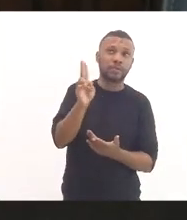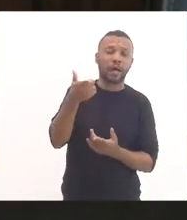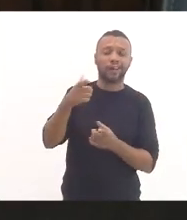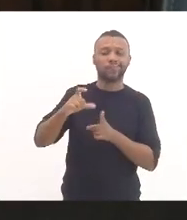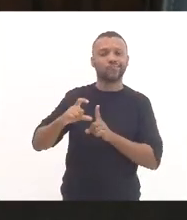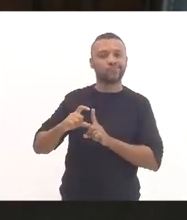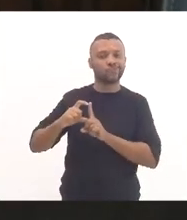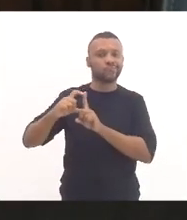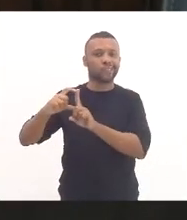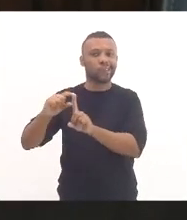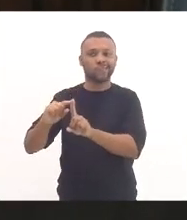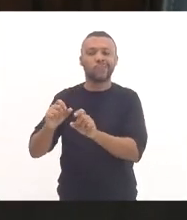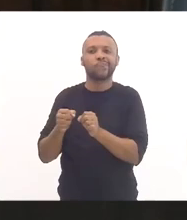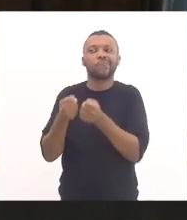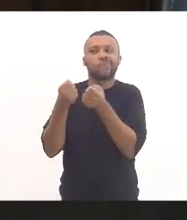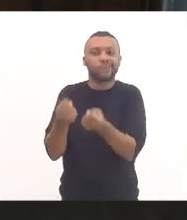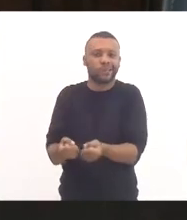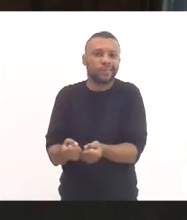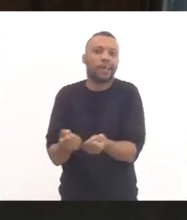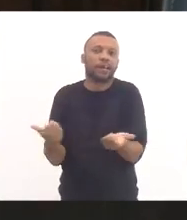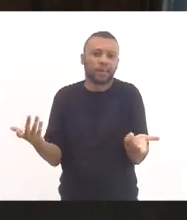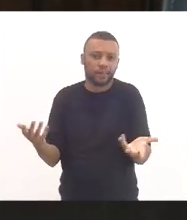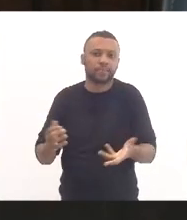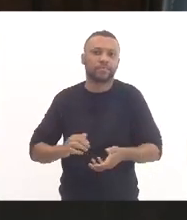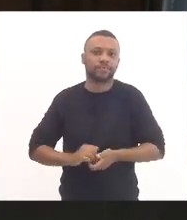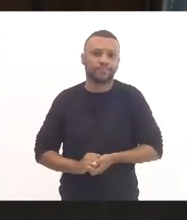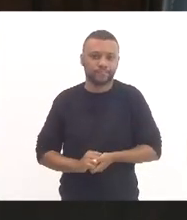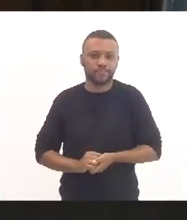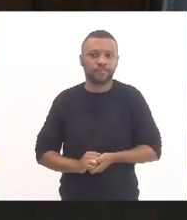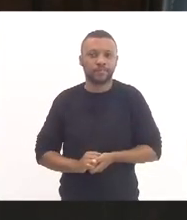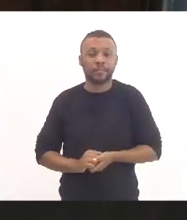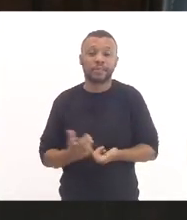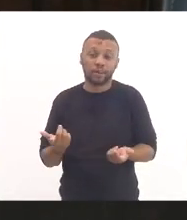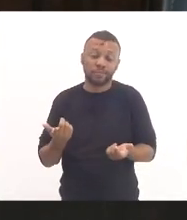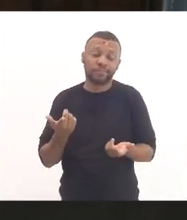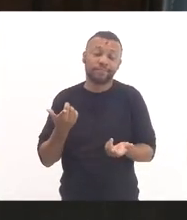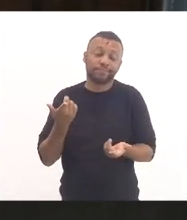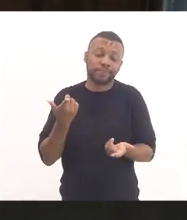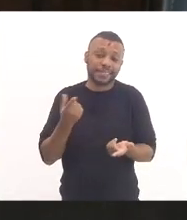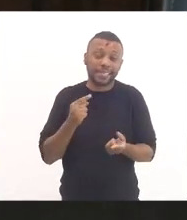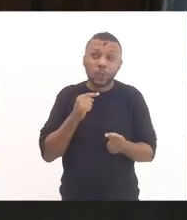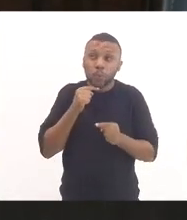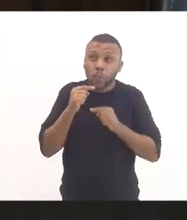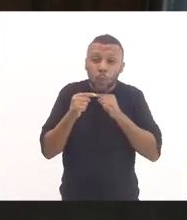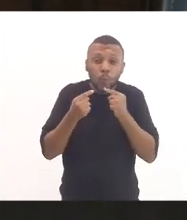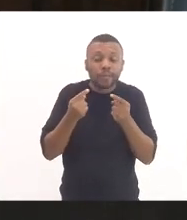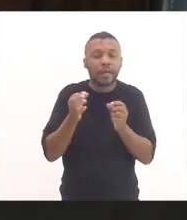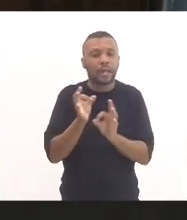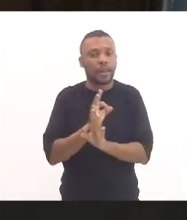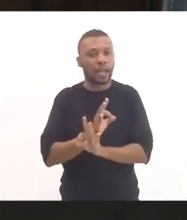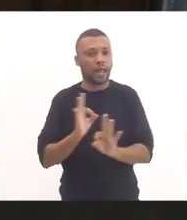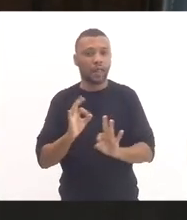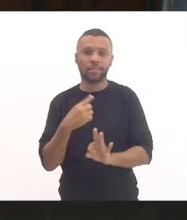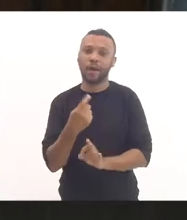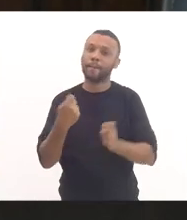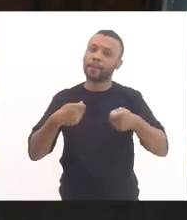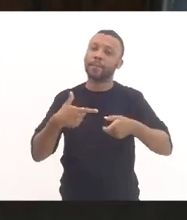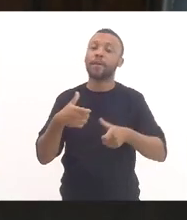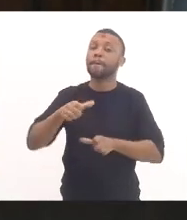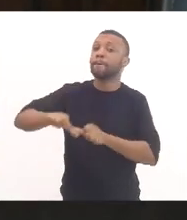termo é mais duro entendeu então Sem dúvida alguma nós precisamos modificar